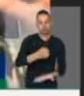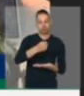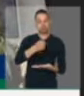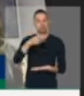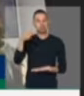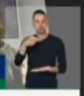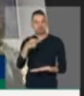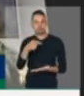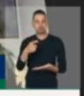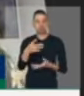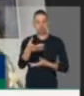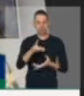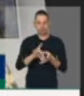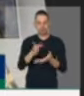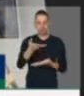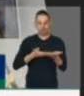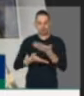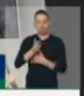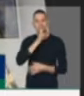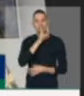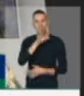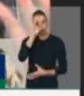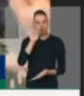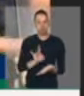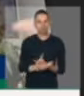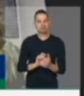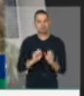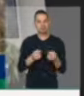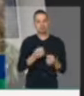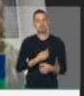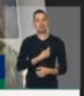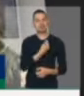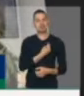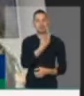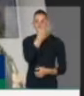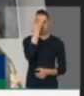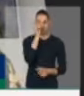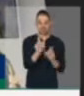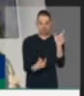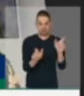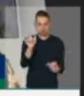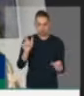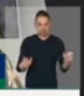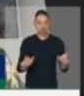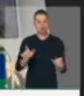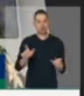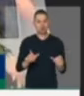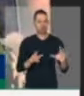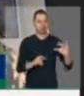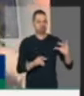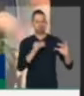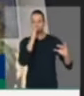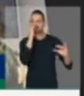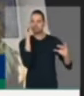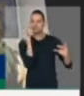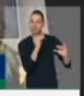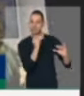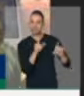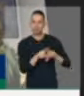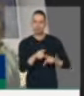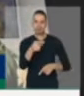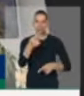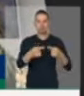uma resposta concreta na defesa da vida das pessoas, o que significa a orientação da ciência e o que significa uma política